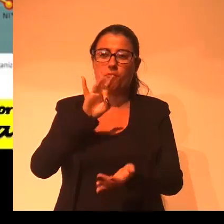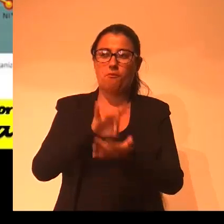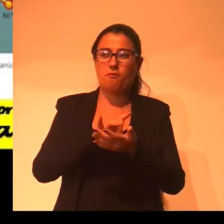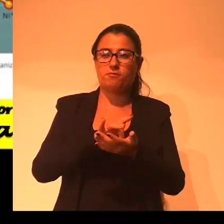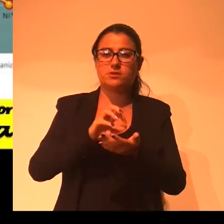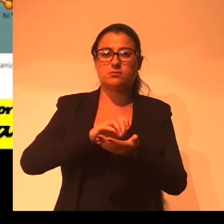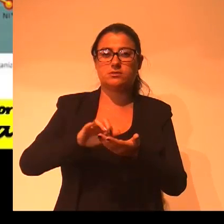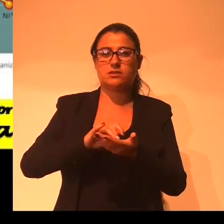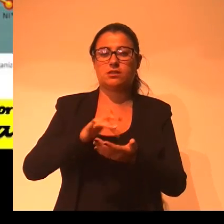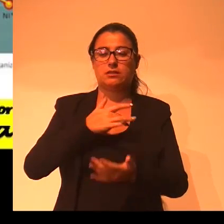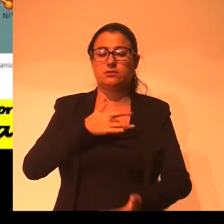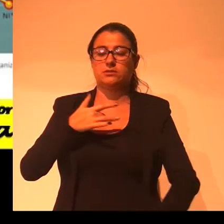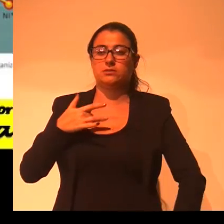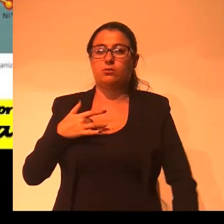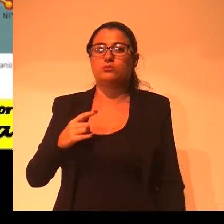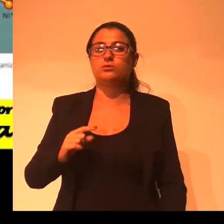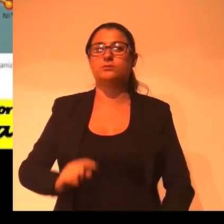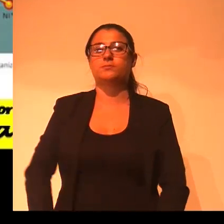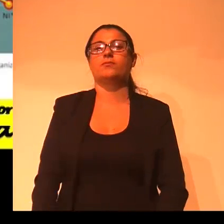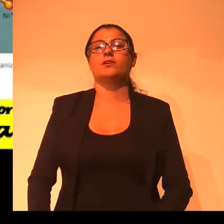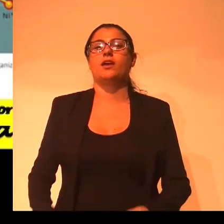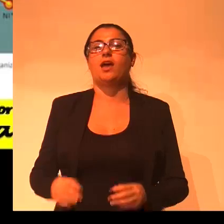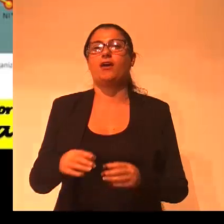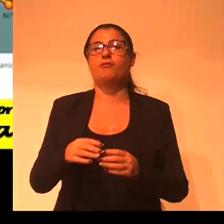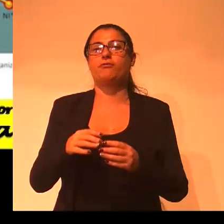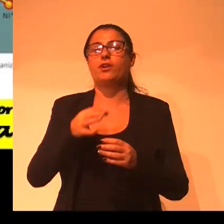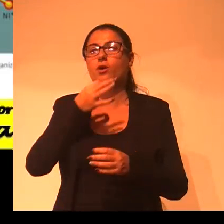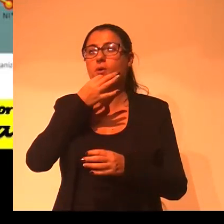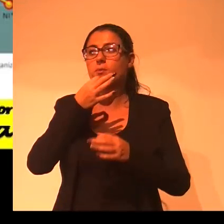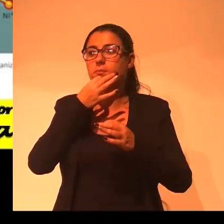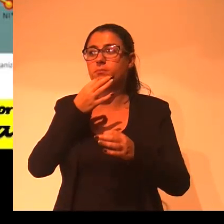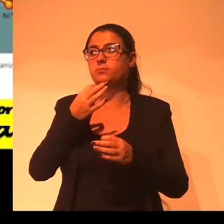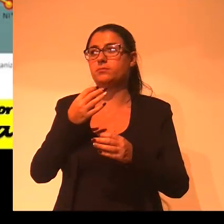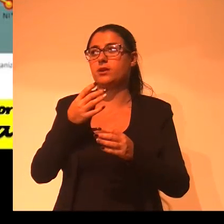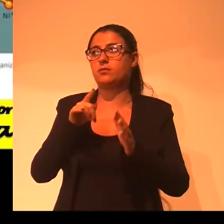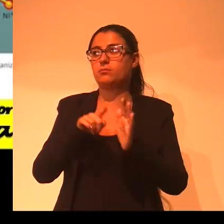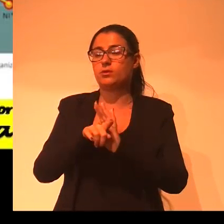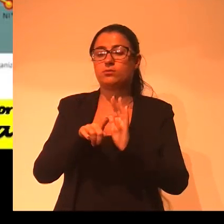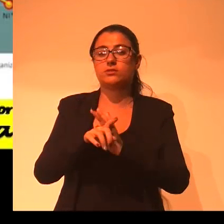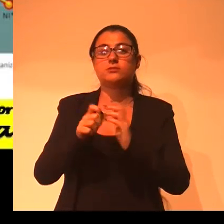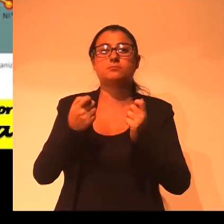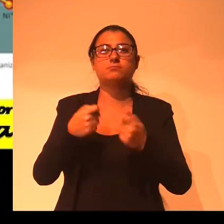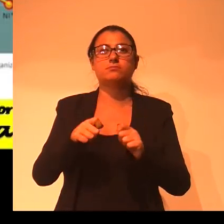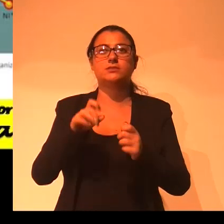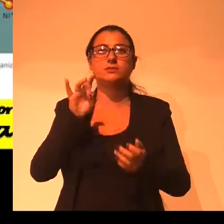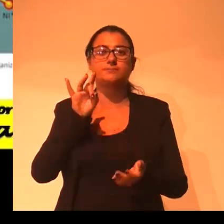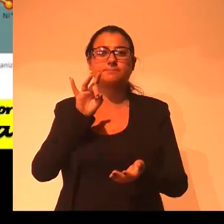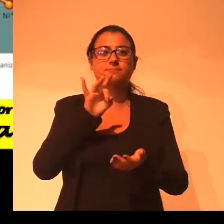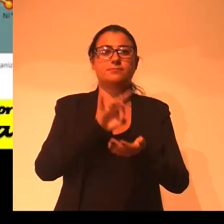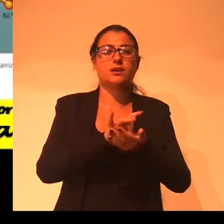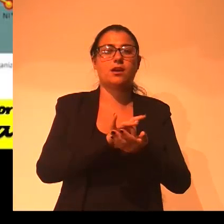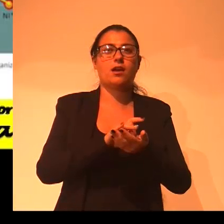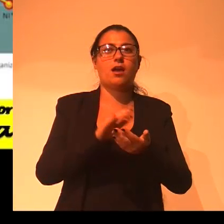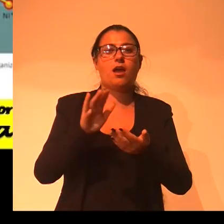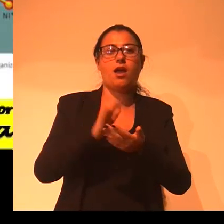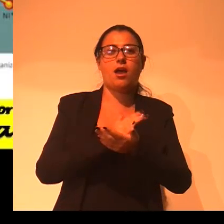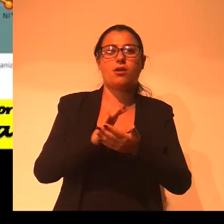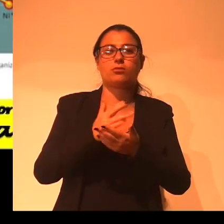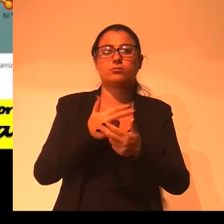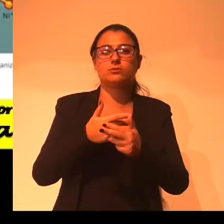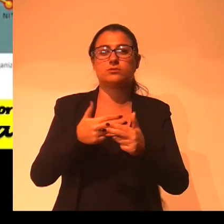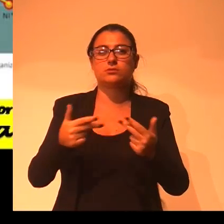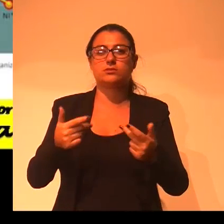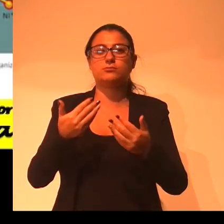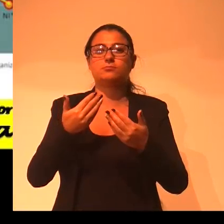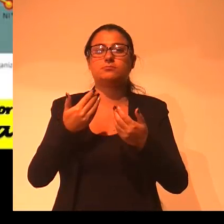Saúde. O desafio aqui fica uma sugestão, a gente precisa desburocratizar algumas coisas. É óbvio que vai ter que fazer o quê? A gente